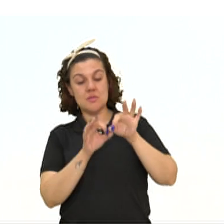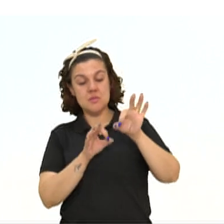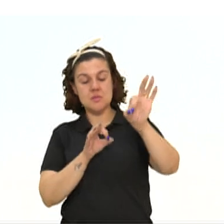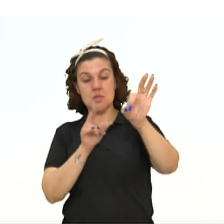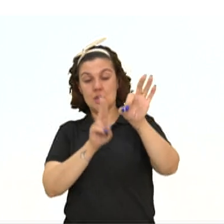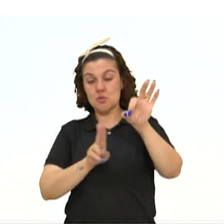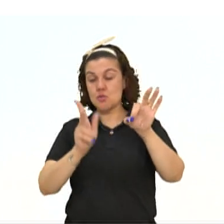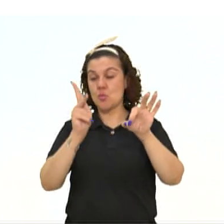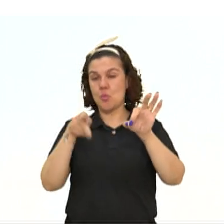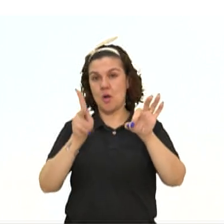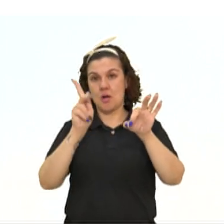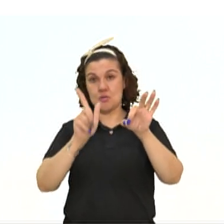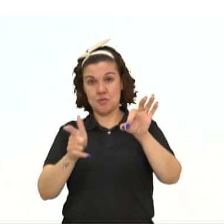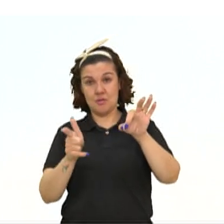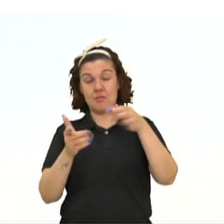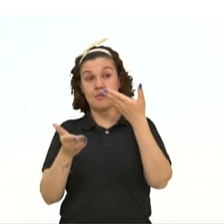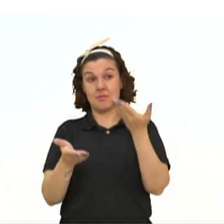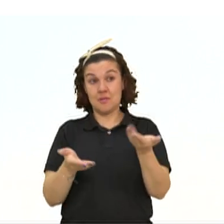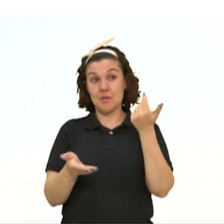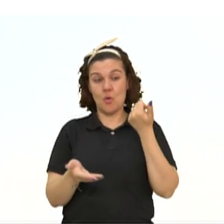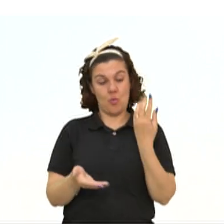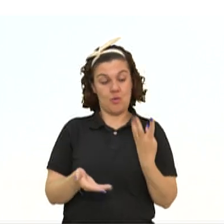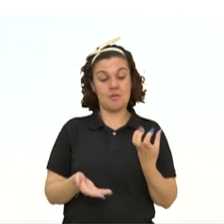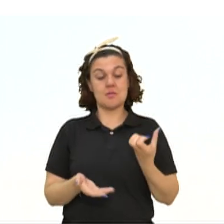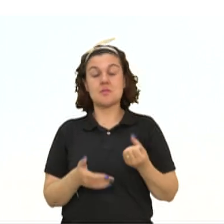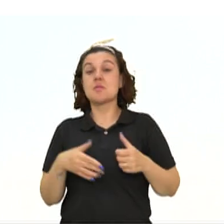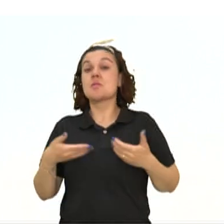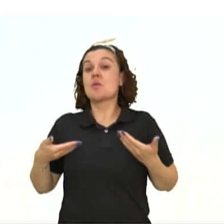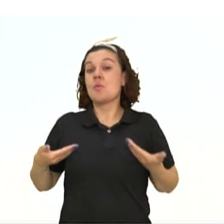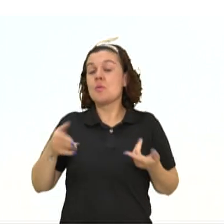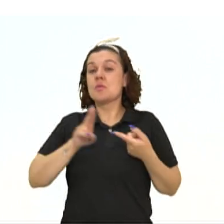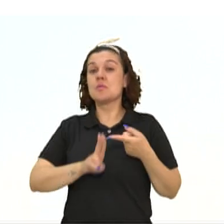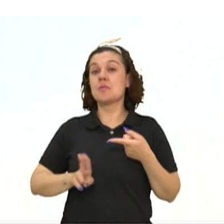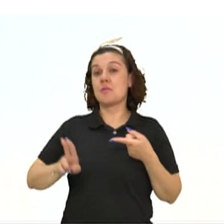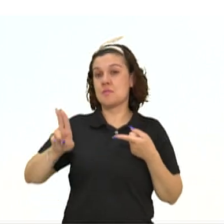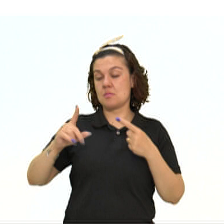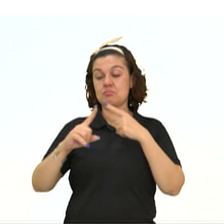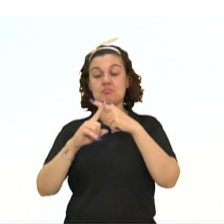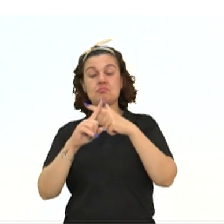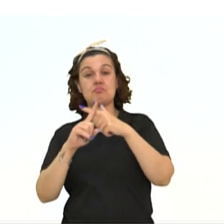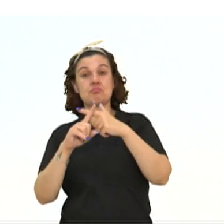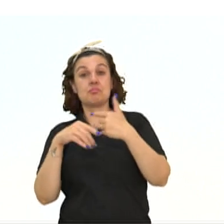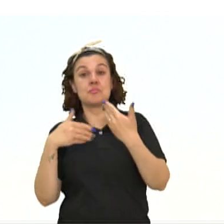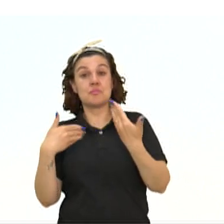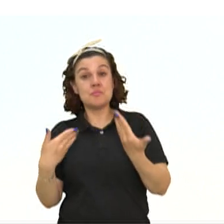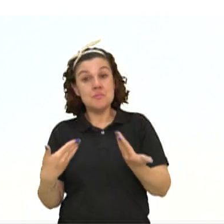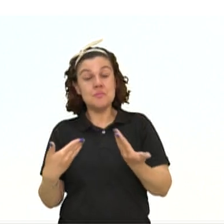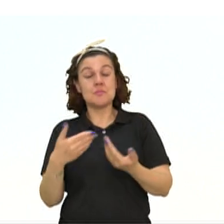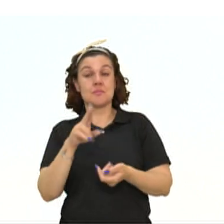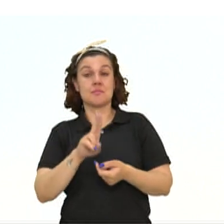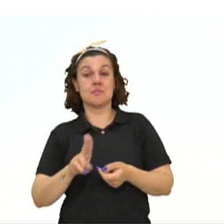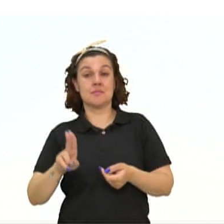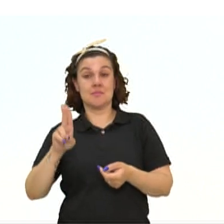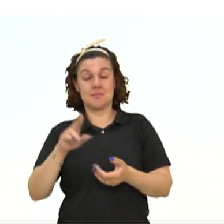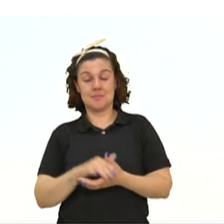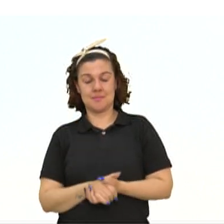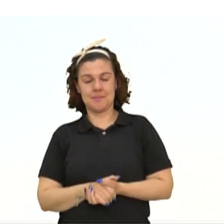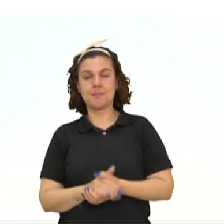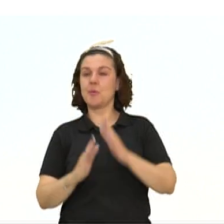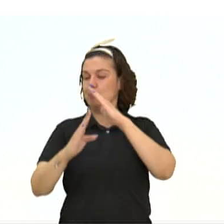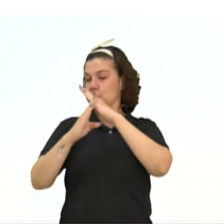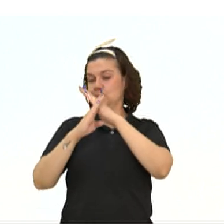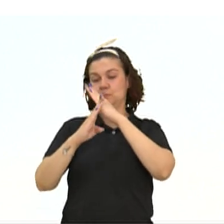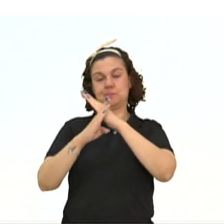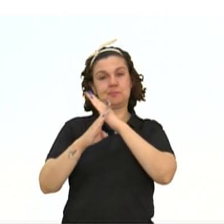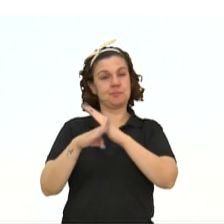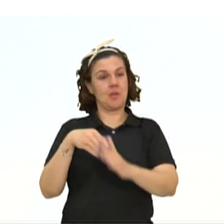1 kg de álcool. Sendo assim, para andar 46 quilômetros, X quilos de álcool você vai consumir. Regrinha de